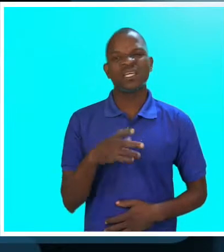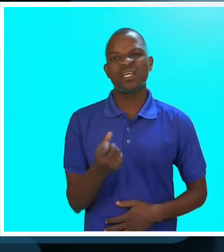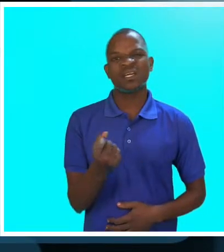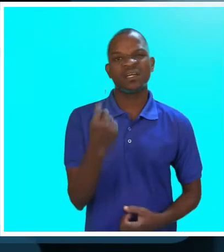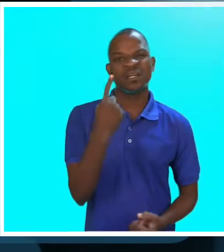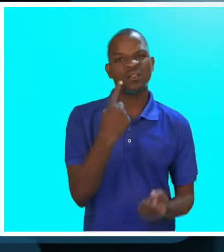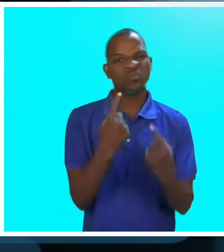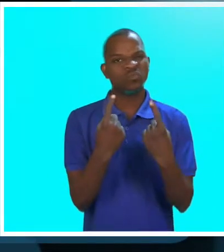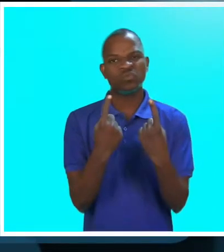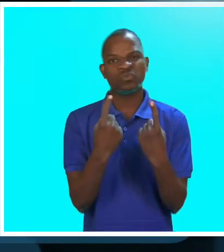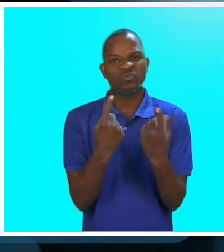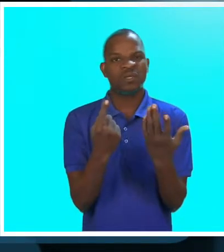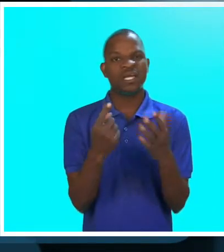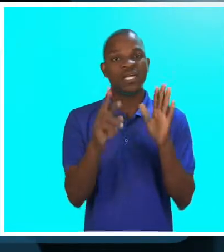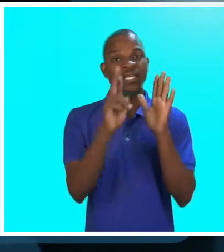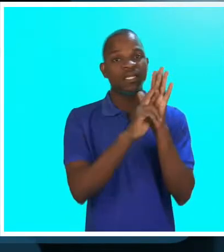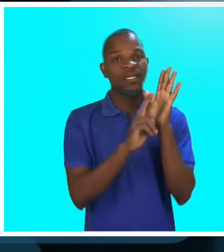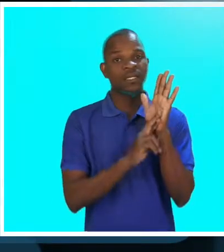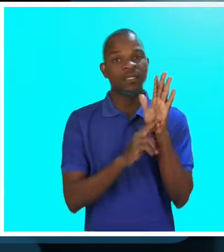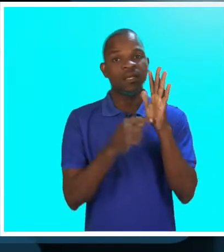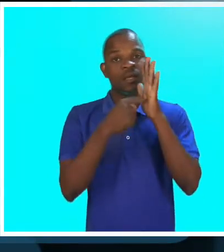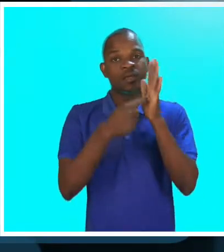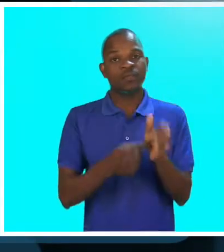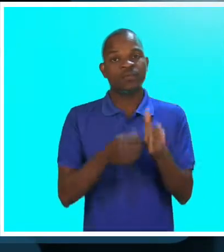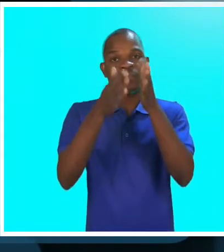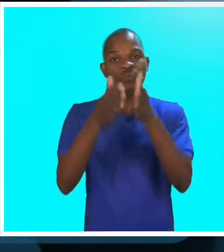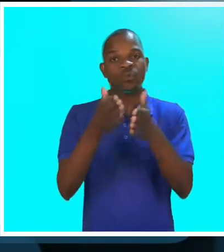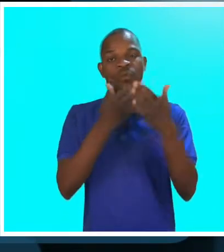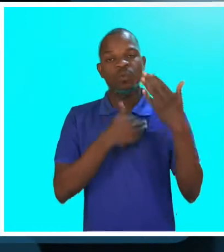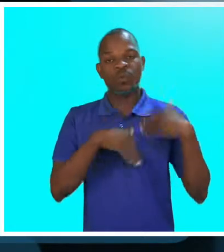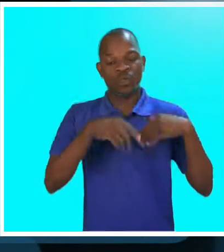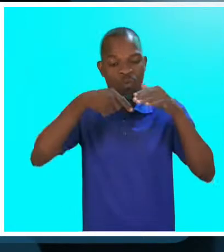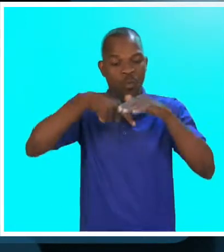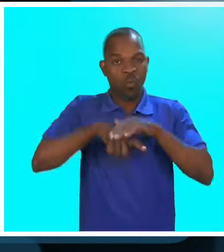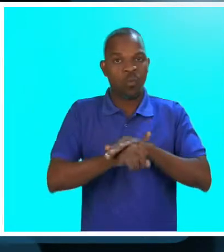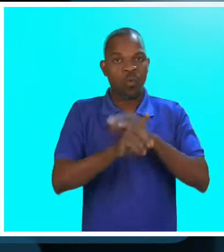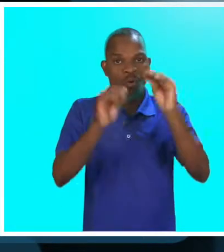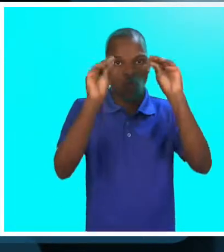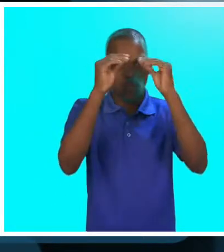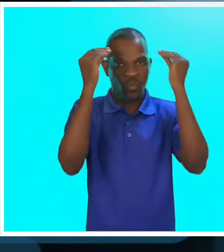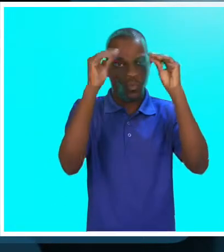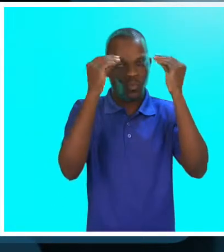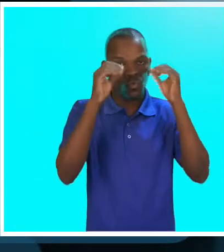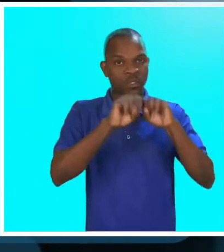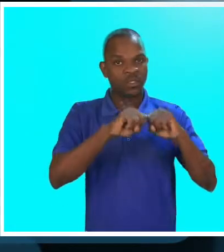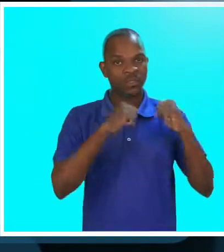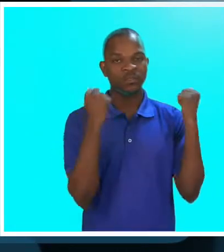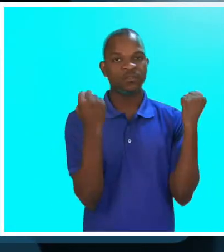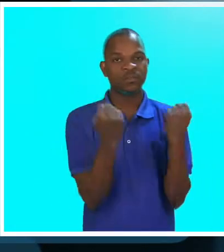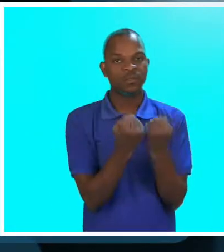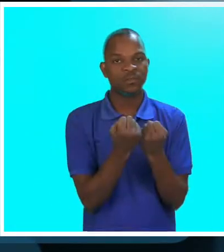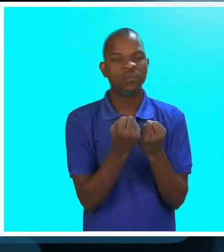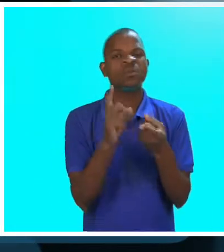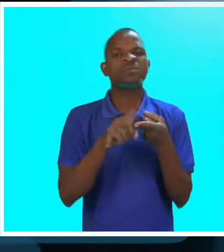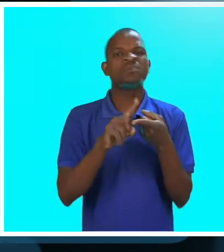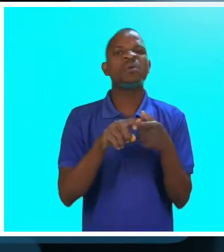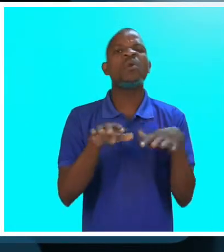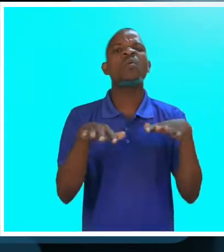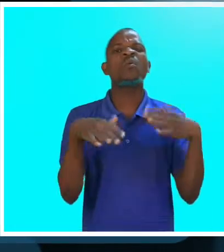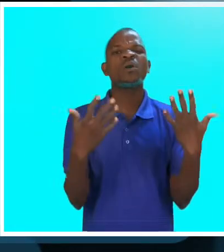com algum grupo visita é para quem quer é talvez se ingressar em algum curso a nível da